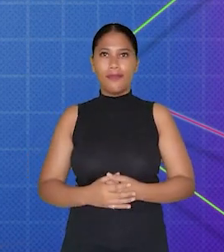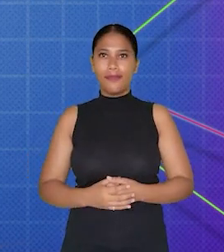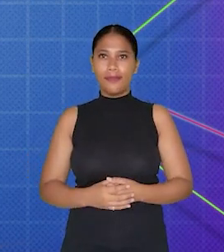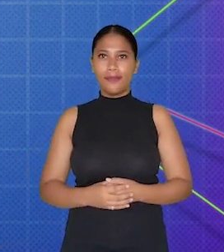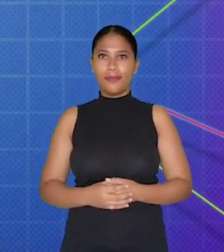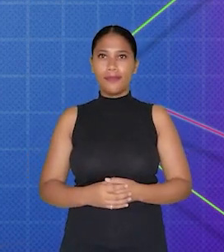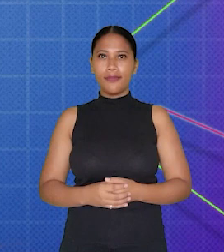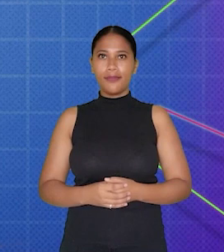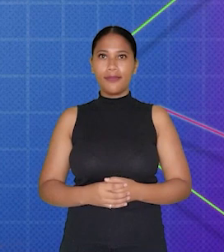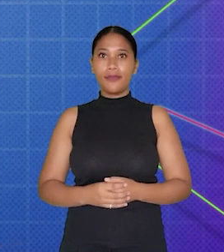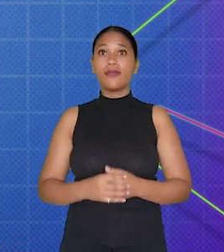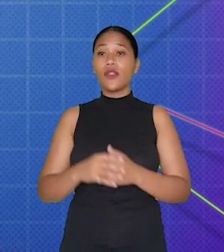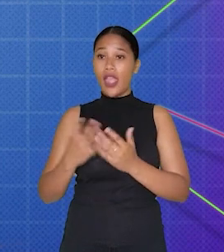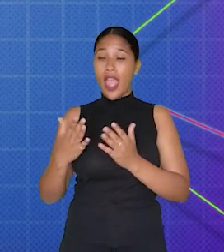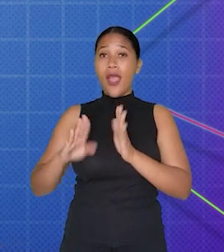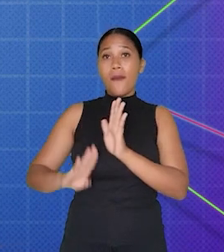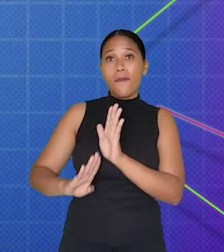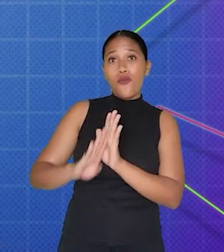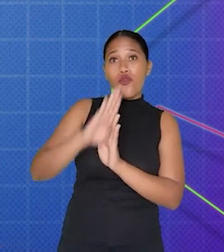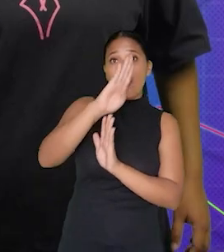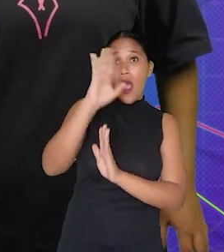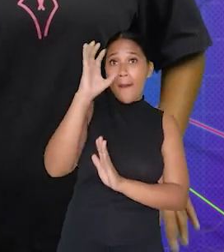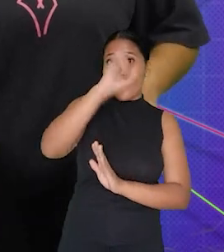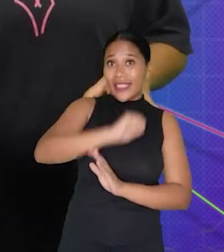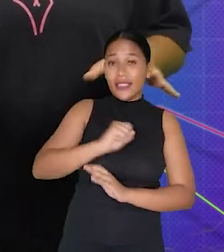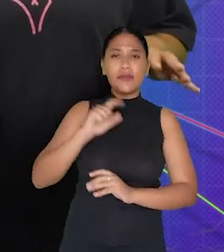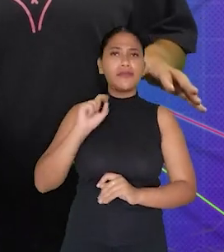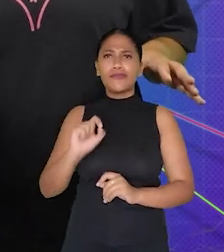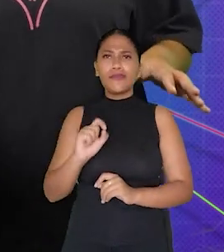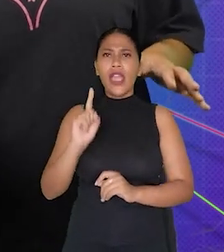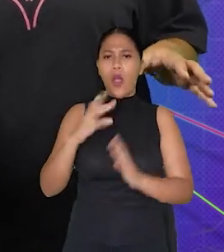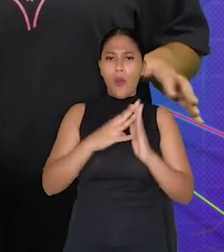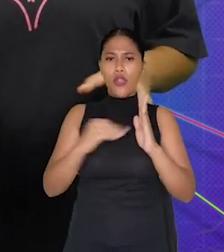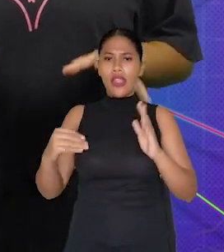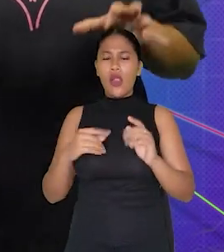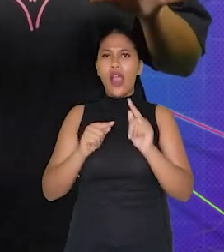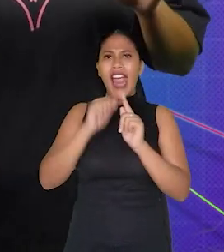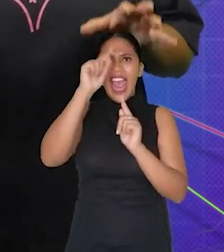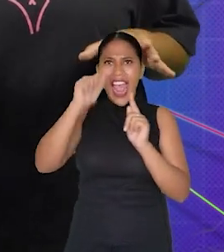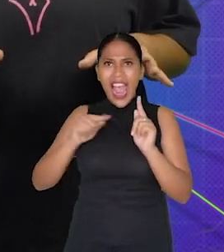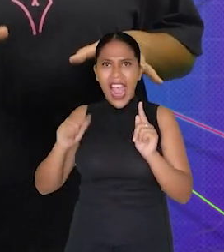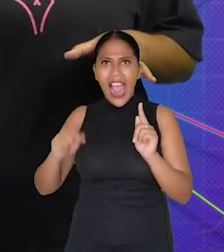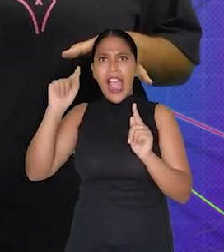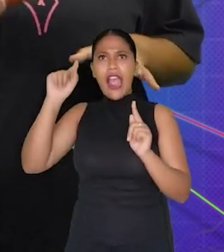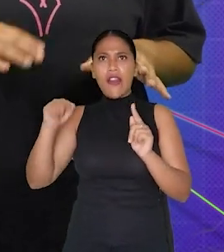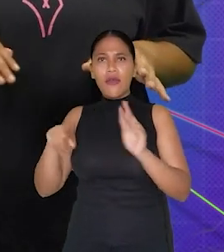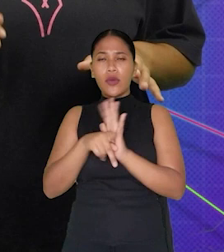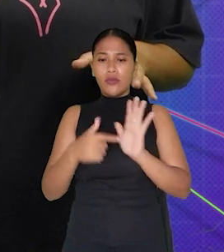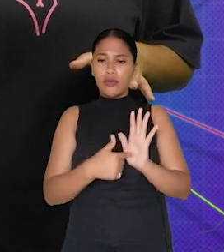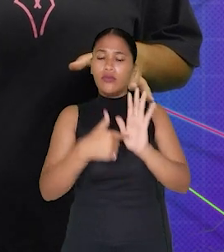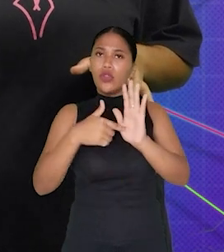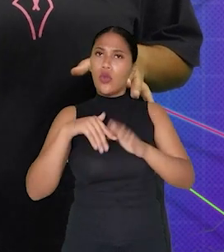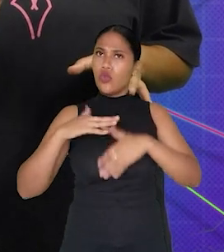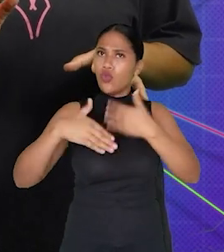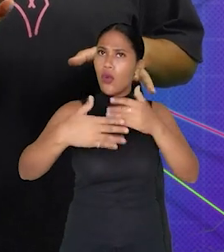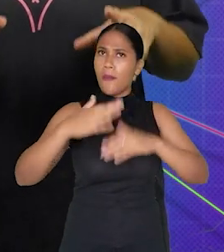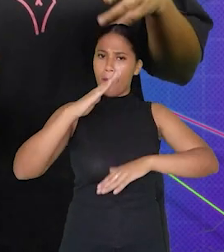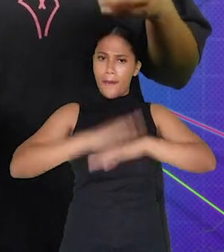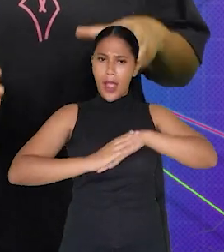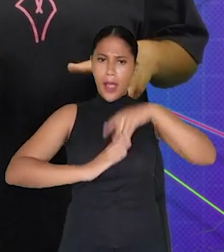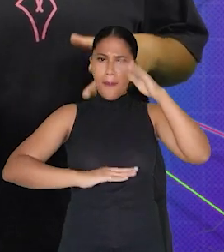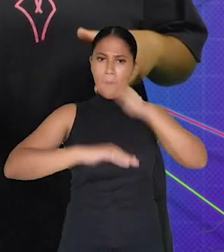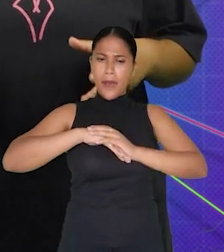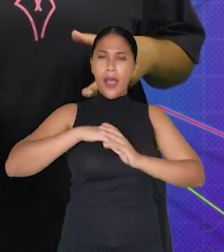conforme necessário. Curva de aprendizagem. A curva de aprendizagem em jogos é um modelo gráfico que representa a progressão do jogador